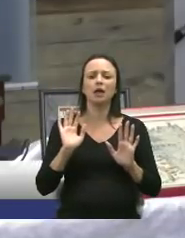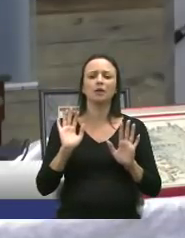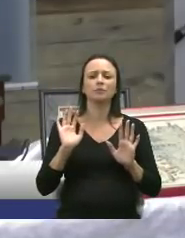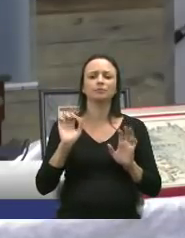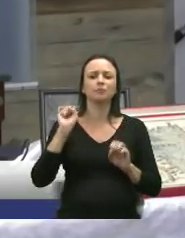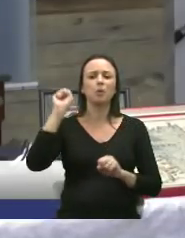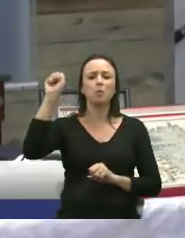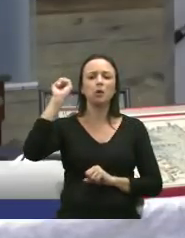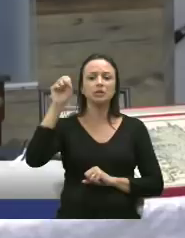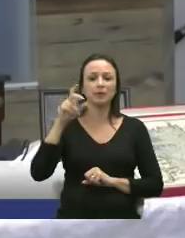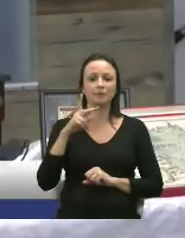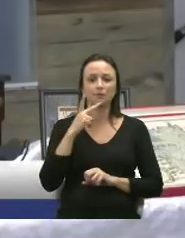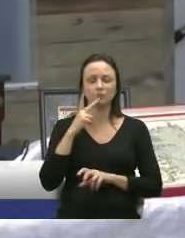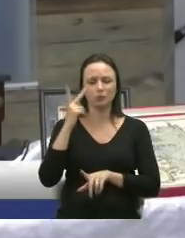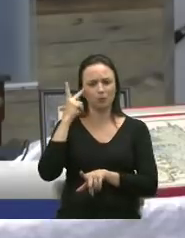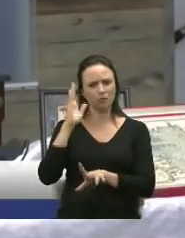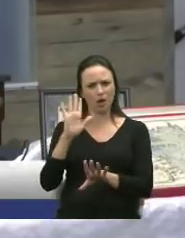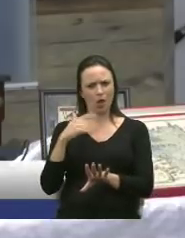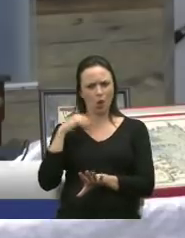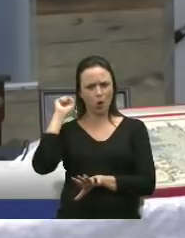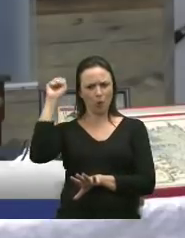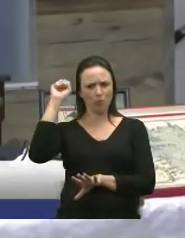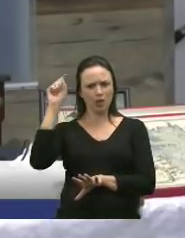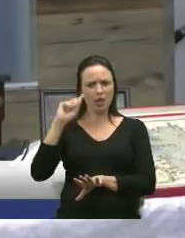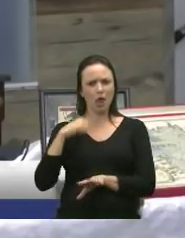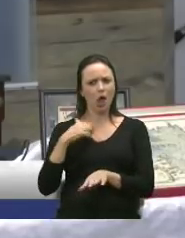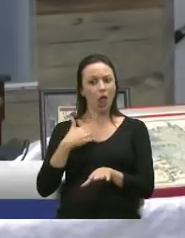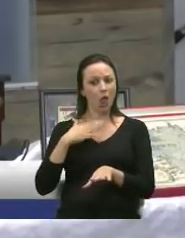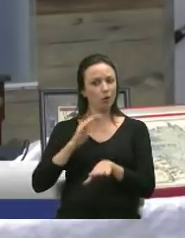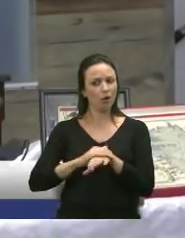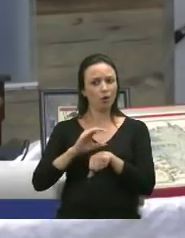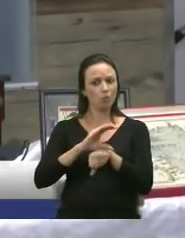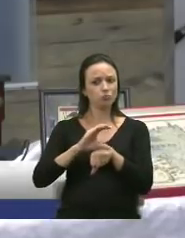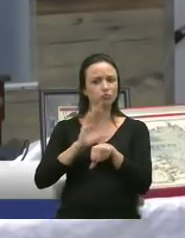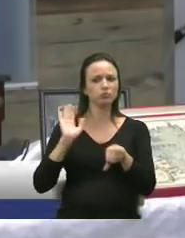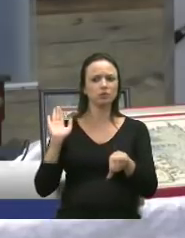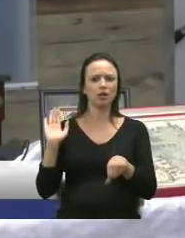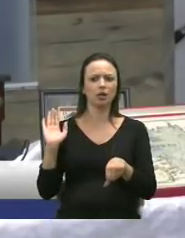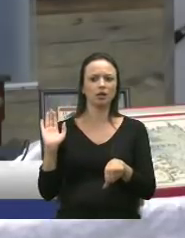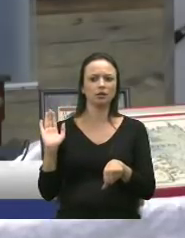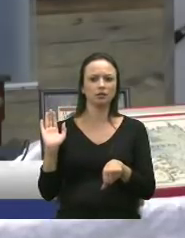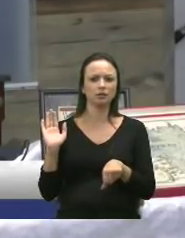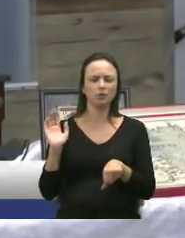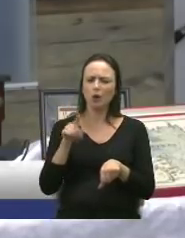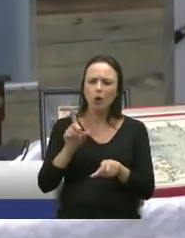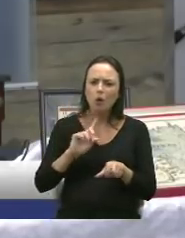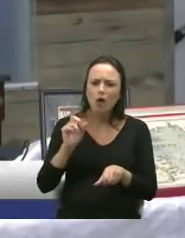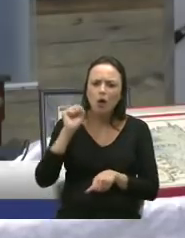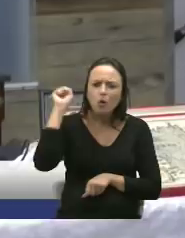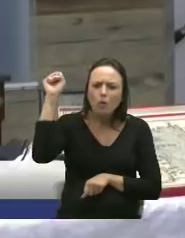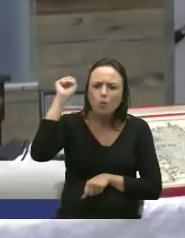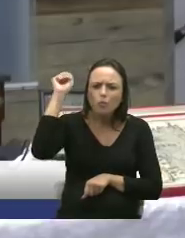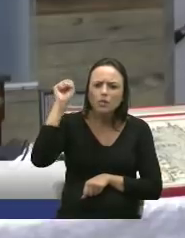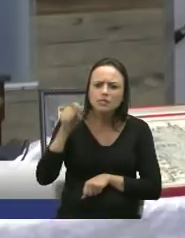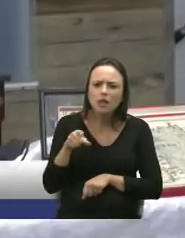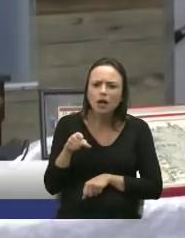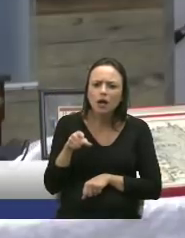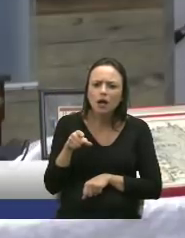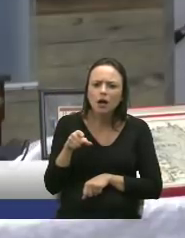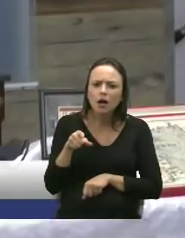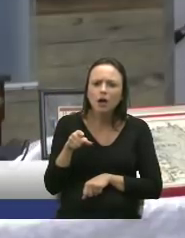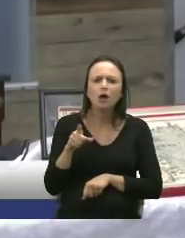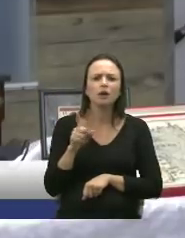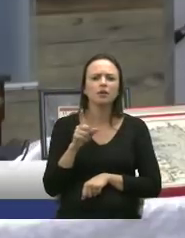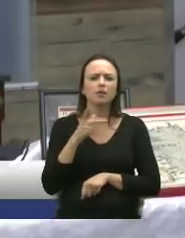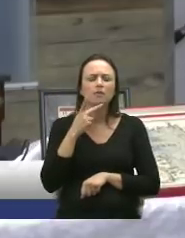E o paulista respondeu: não sou comunista, eu sou constitucionalista. Não, mas você não é comunista? Chegaram a falar em rádios